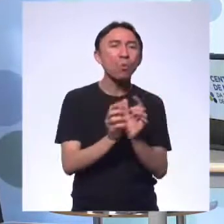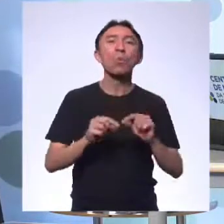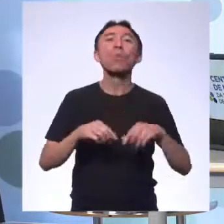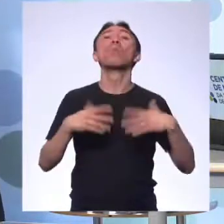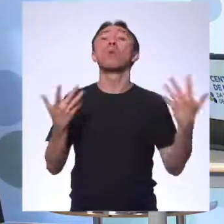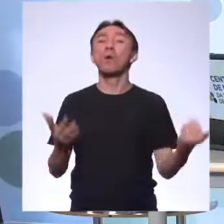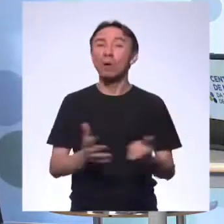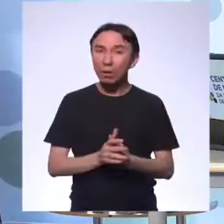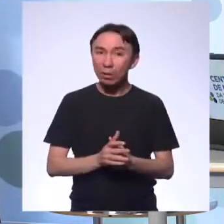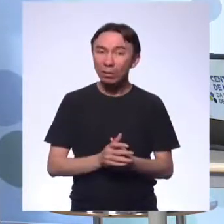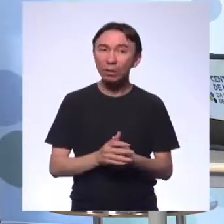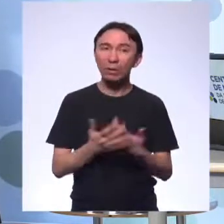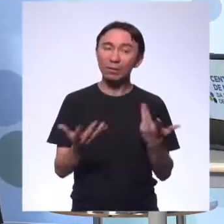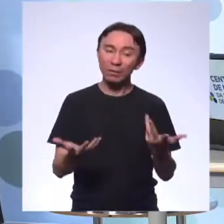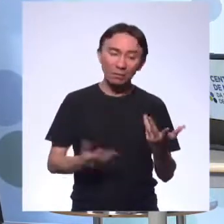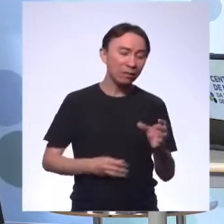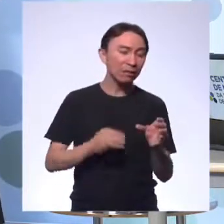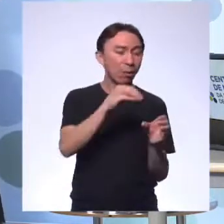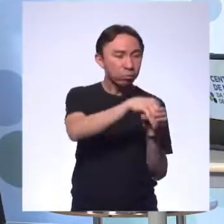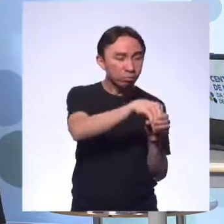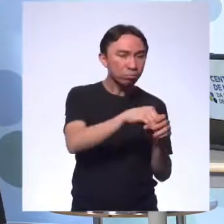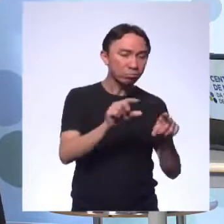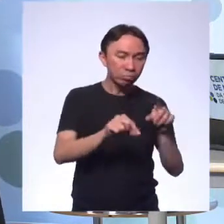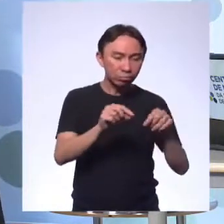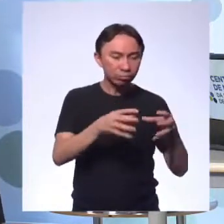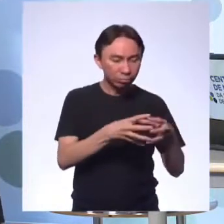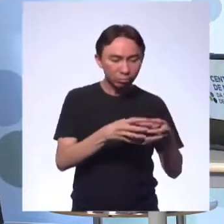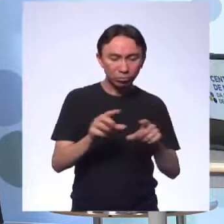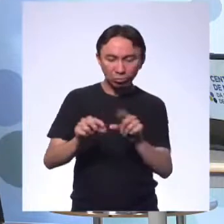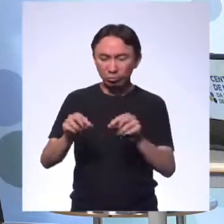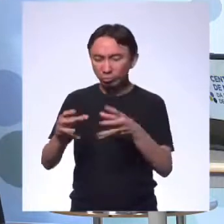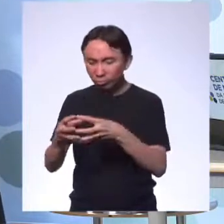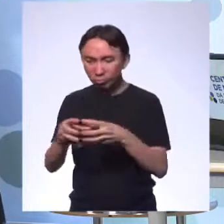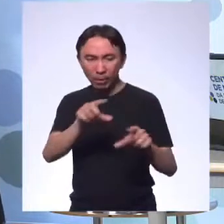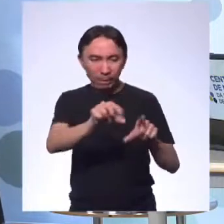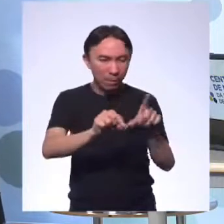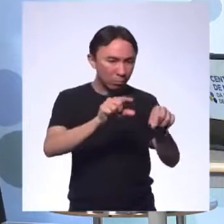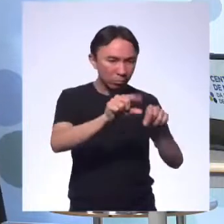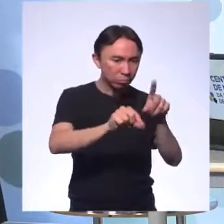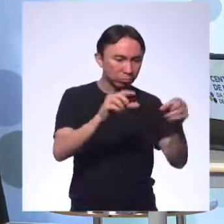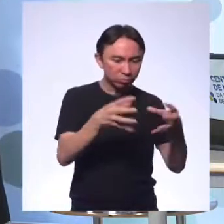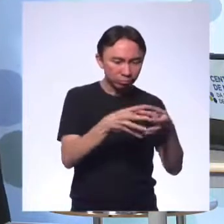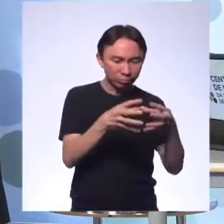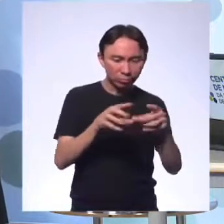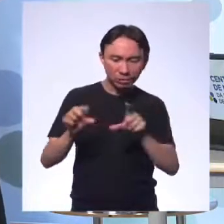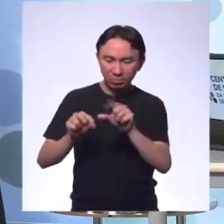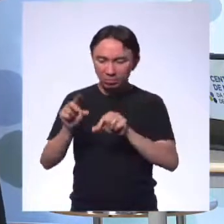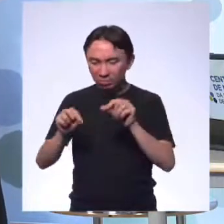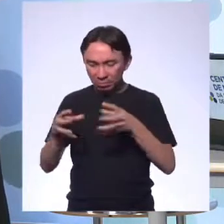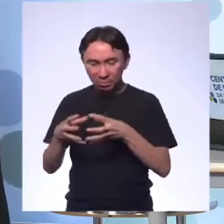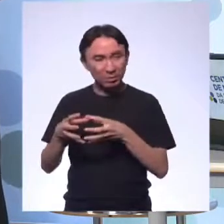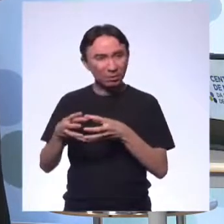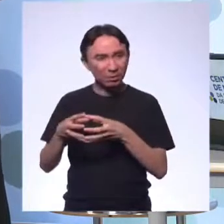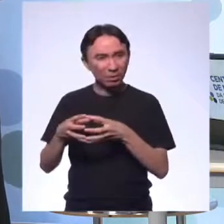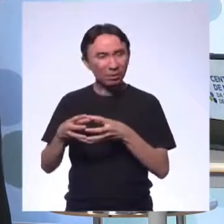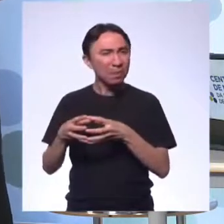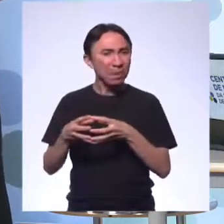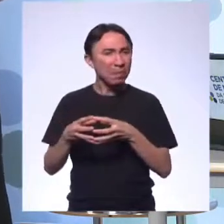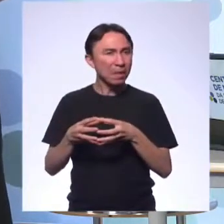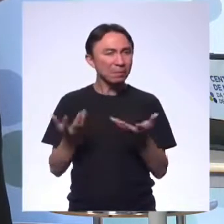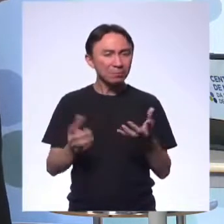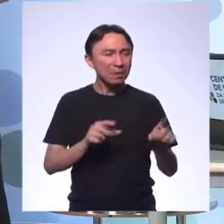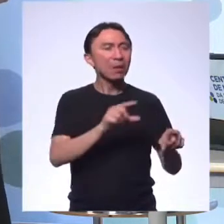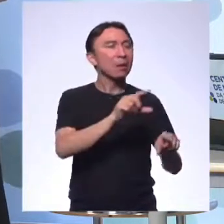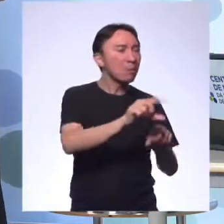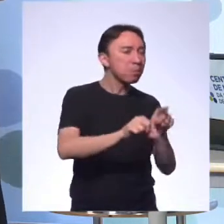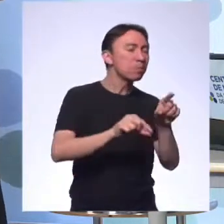colocados dentro desses grupos, dentro desses táxons, né? dessas informações, desses grupos